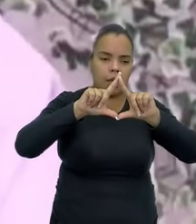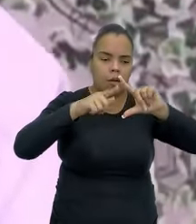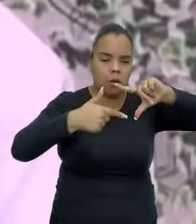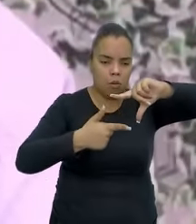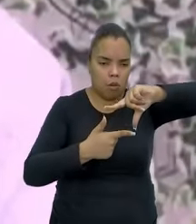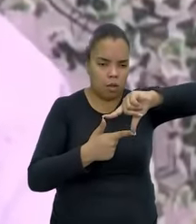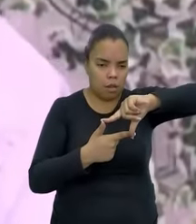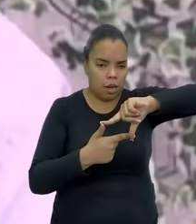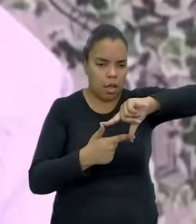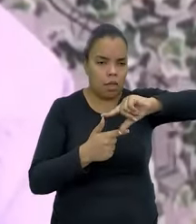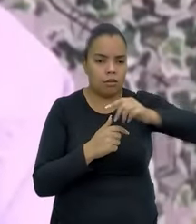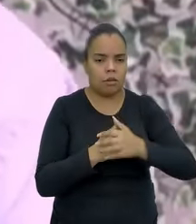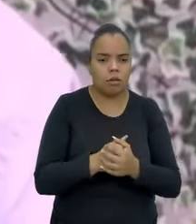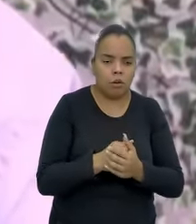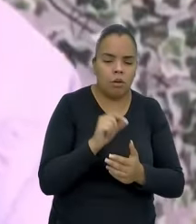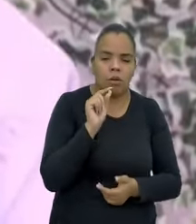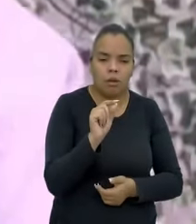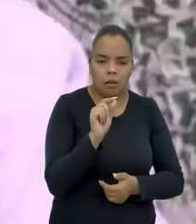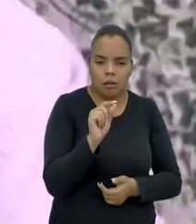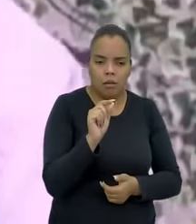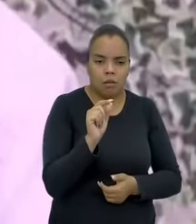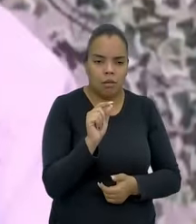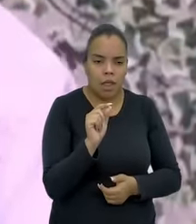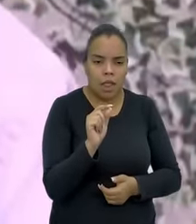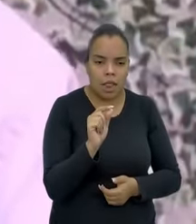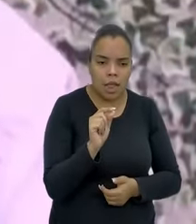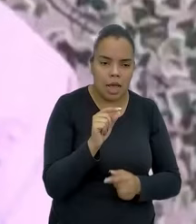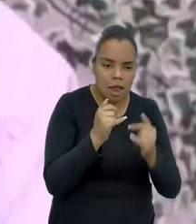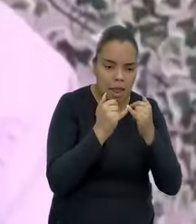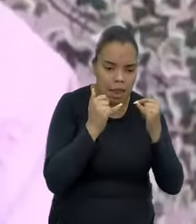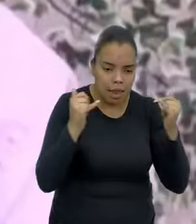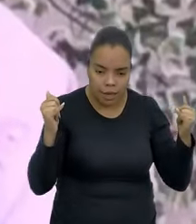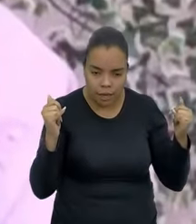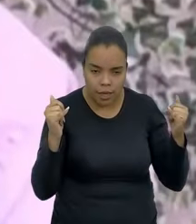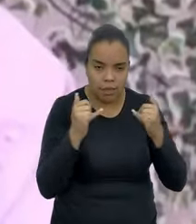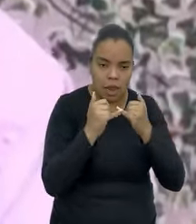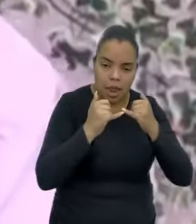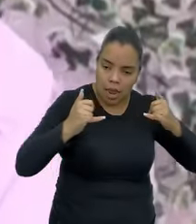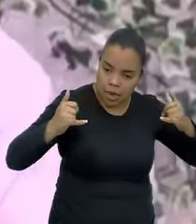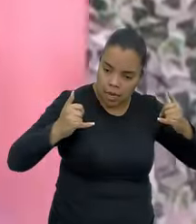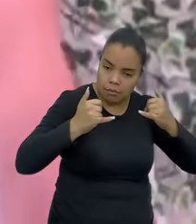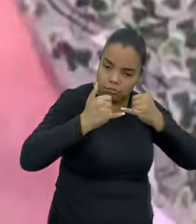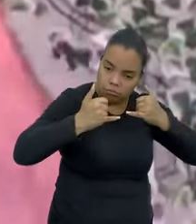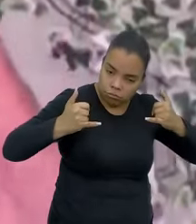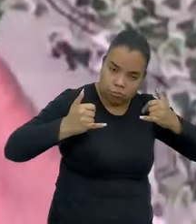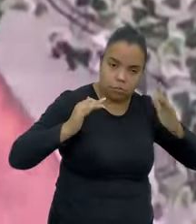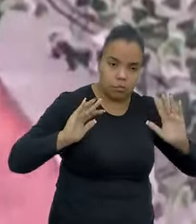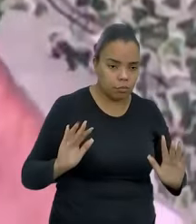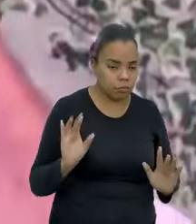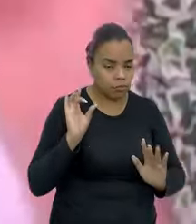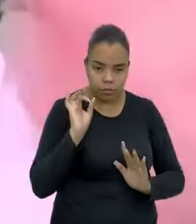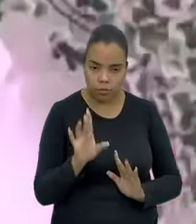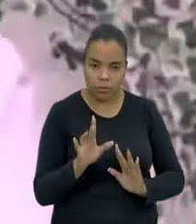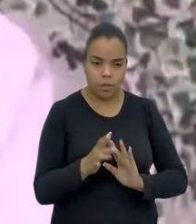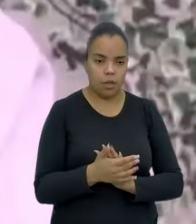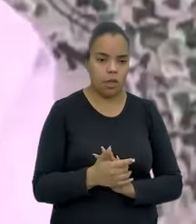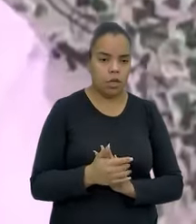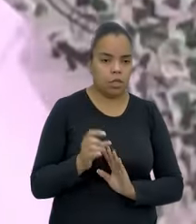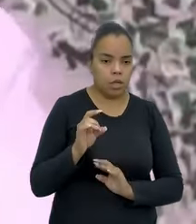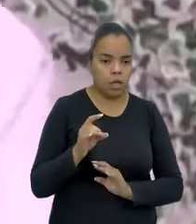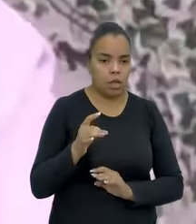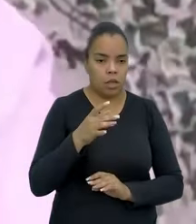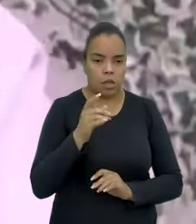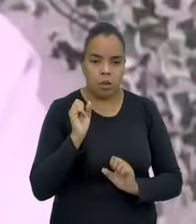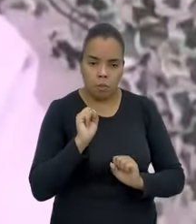não segmentos são linhas retas nessa linhas retas eu não